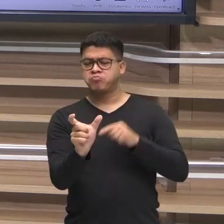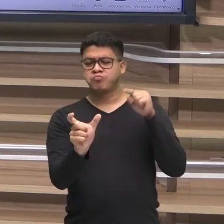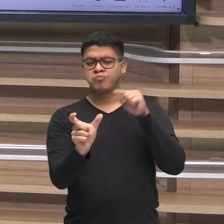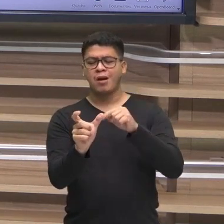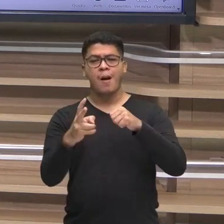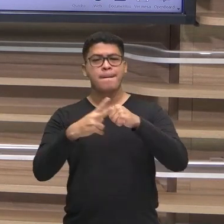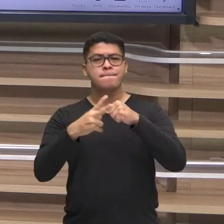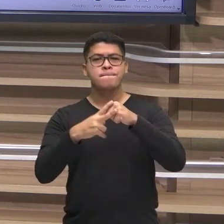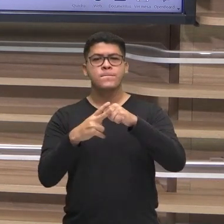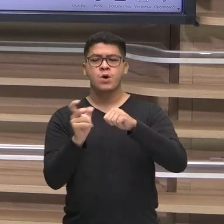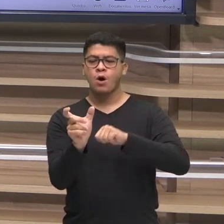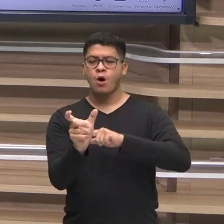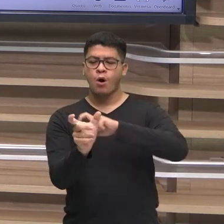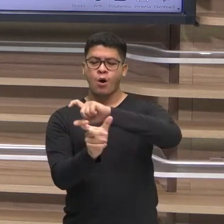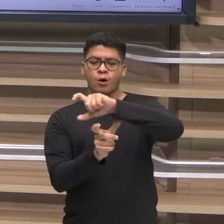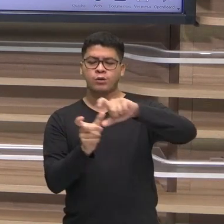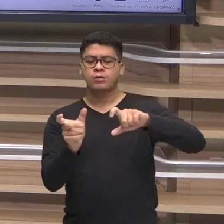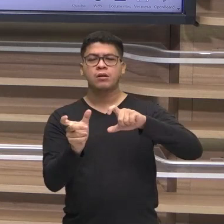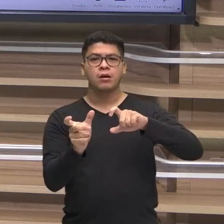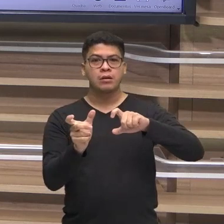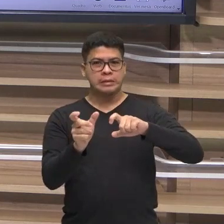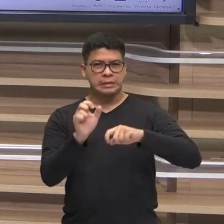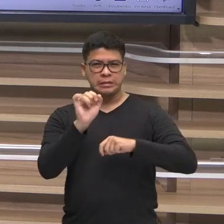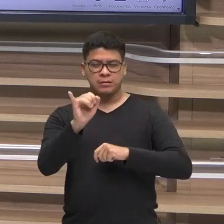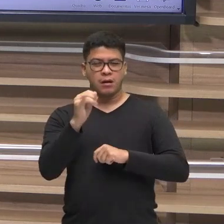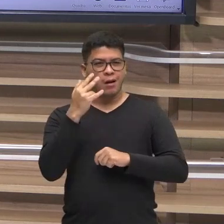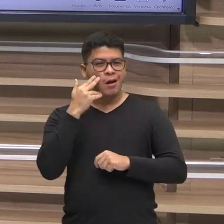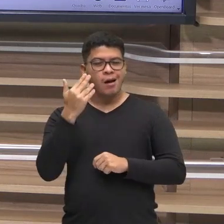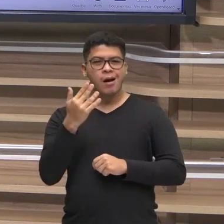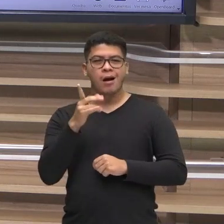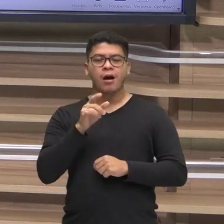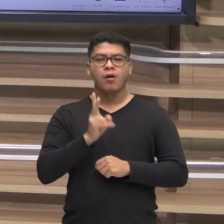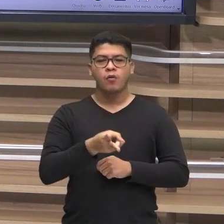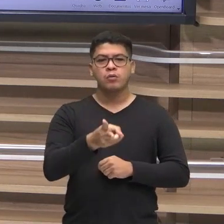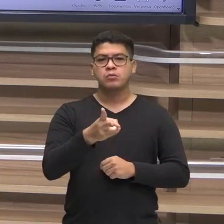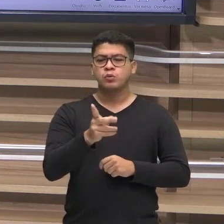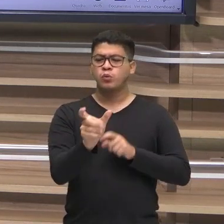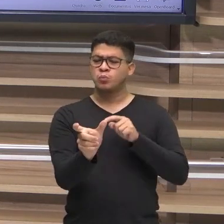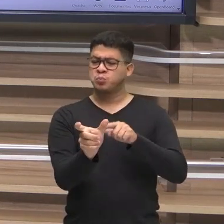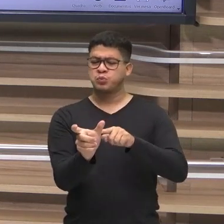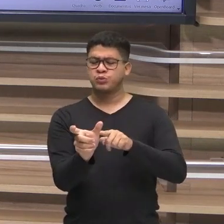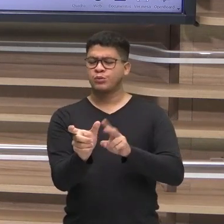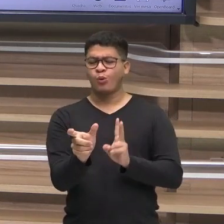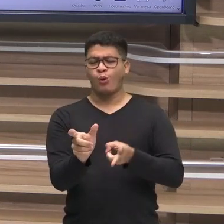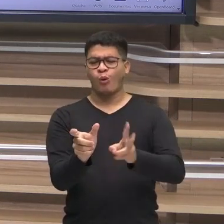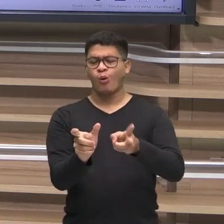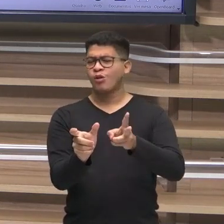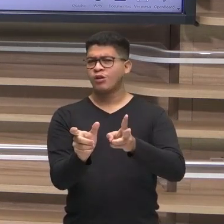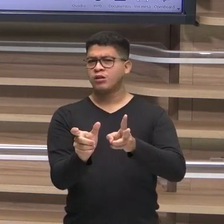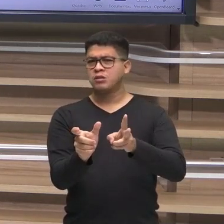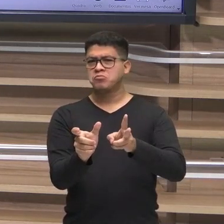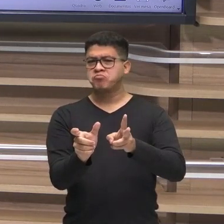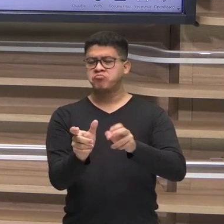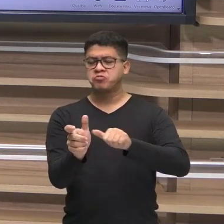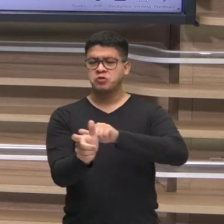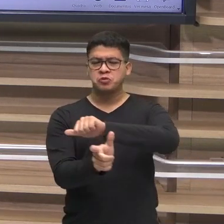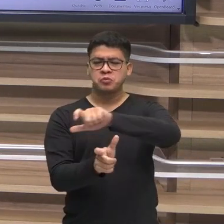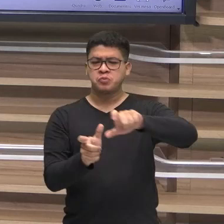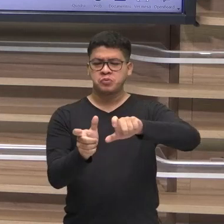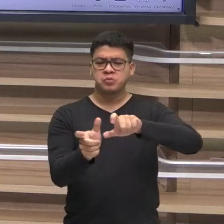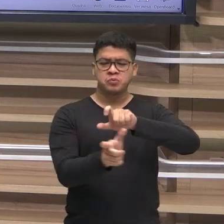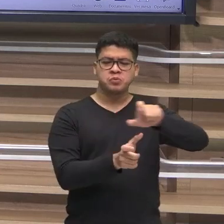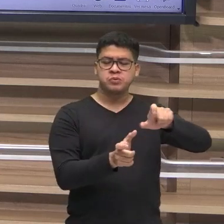verbo principal ele fica somente de uma forma. E aquela forma não muda para todas as pessoas que aparecerem,